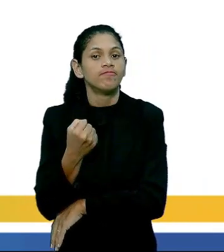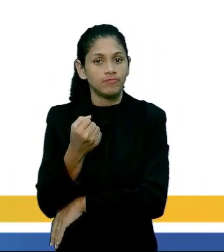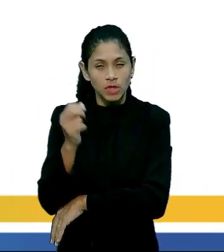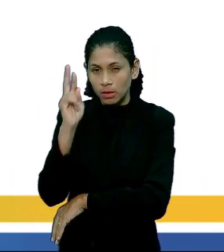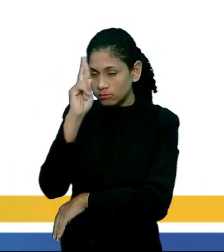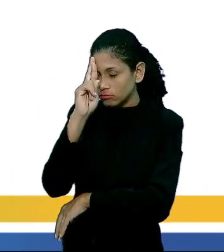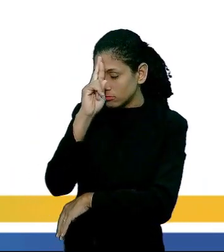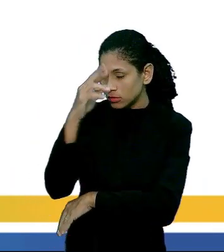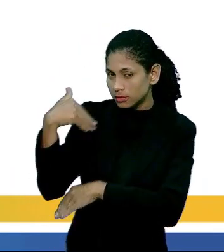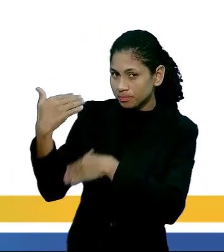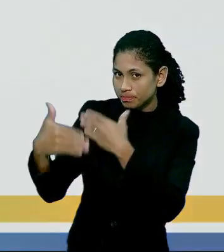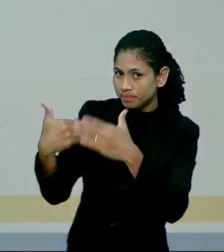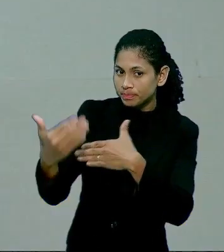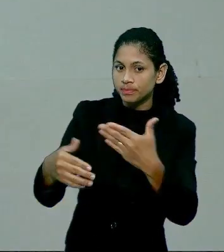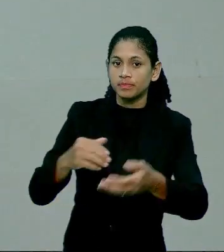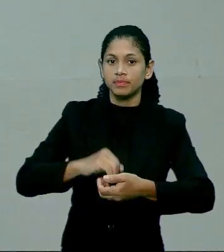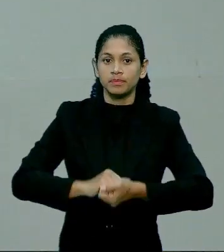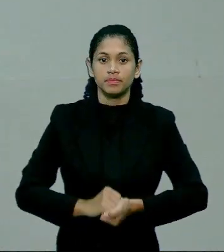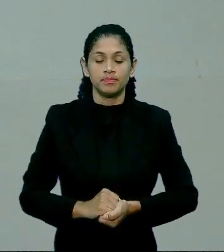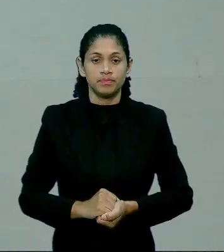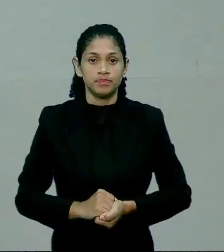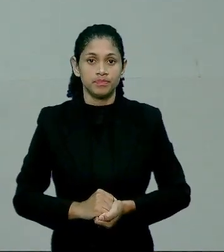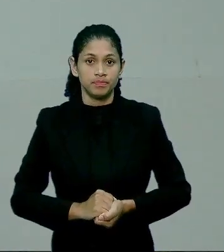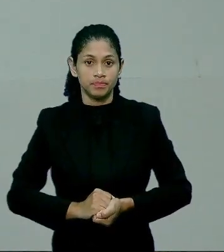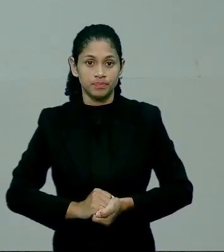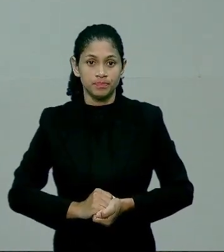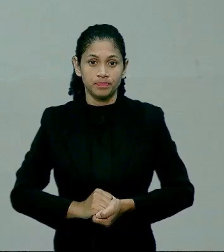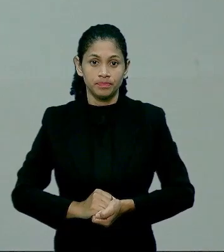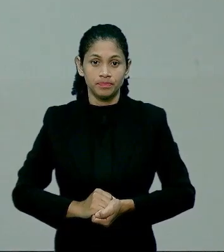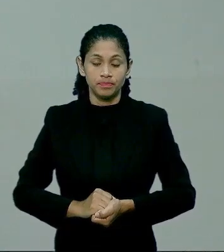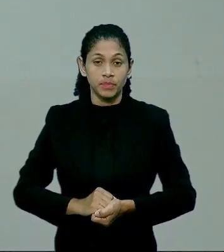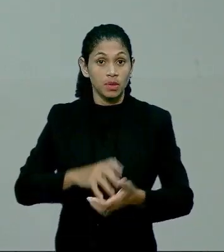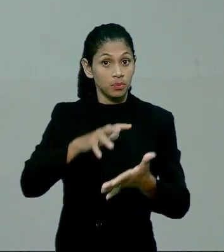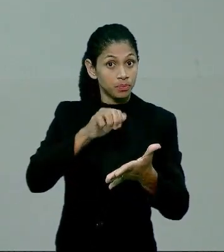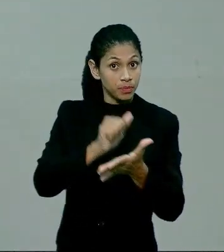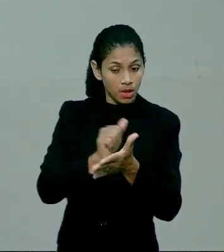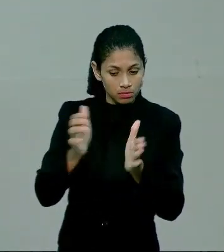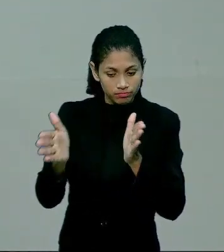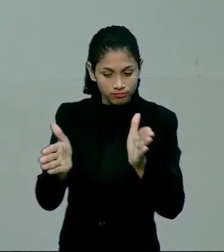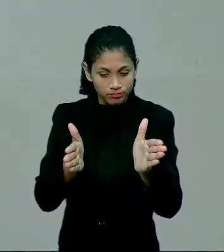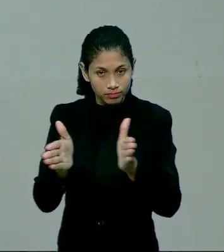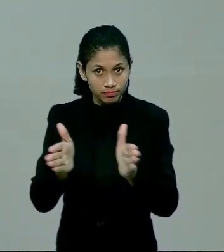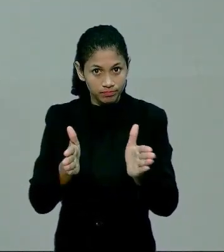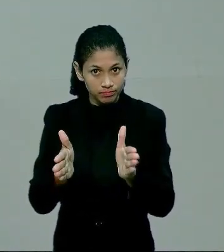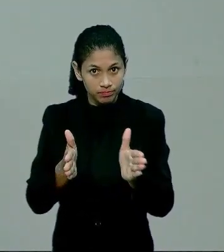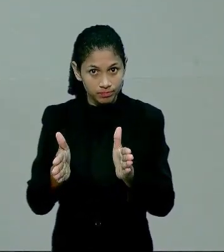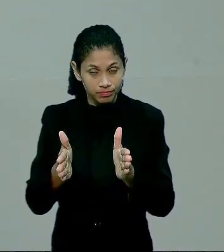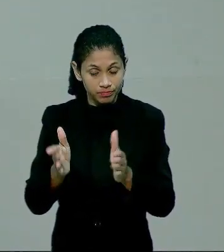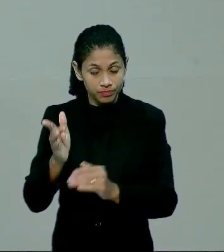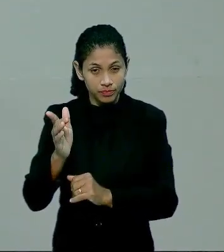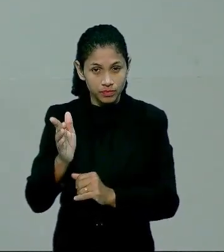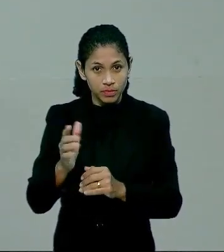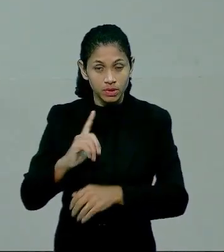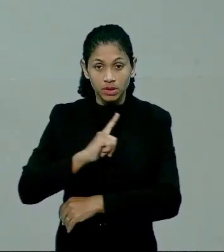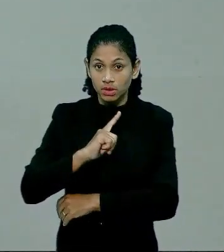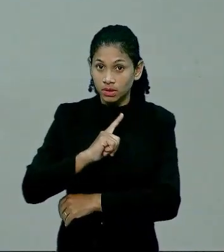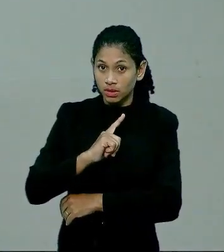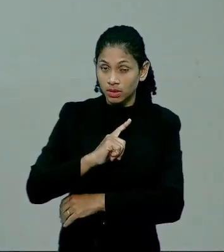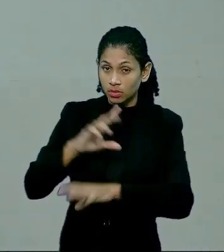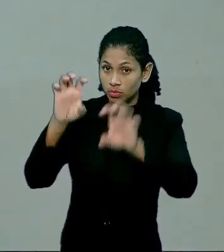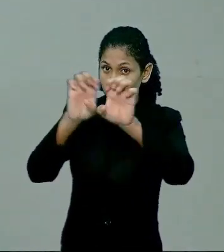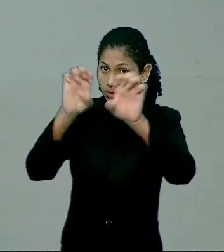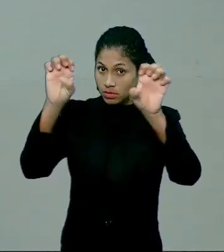ao longo da história. Além de ser um marco temporal, cada período ter uma estrutura corporal,